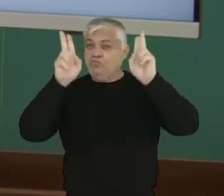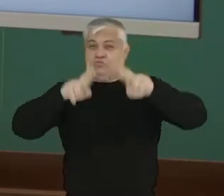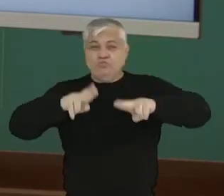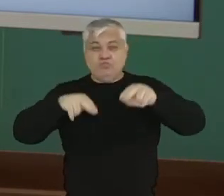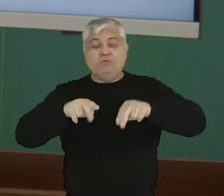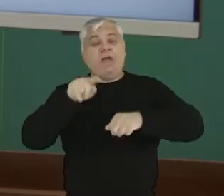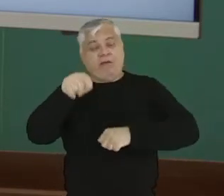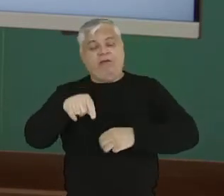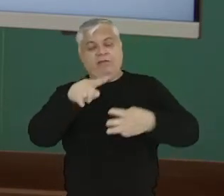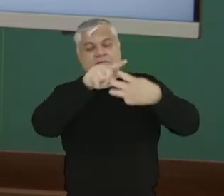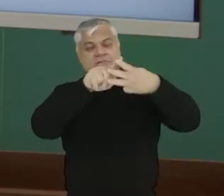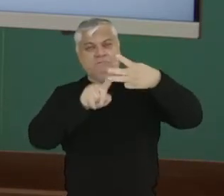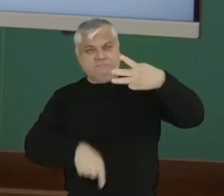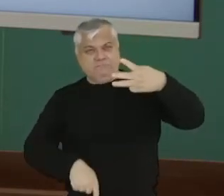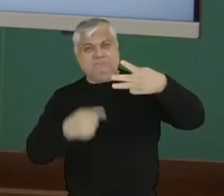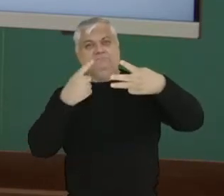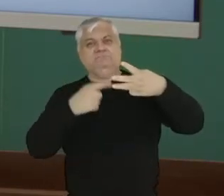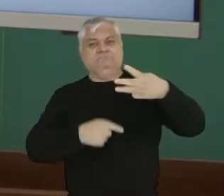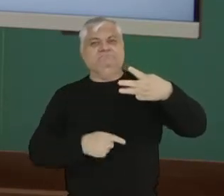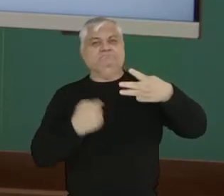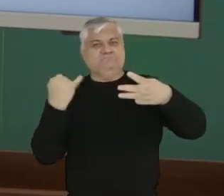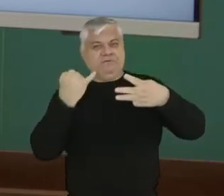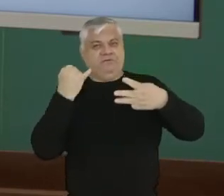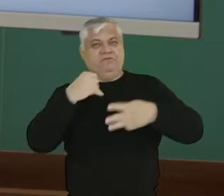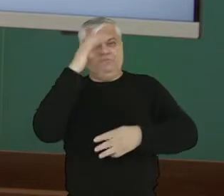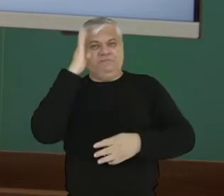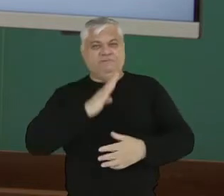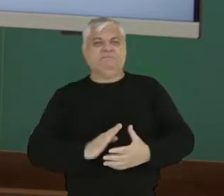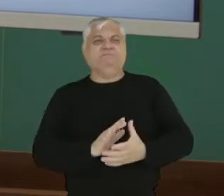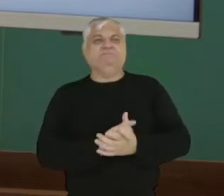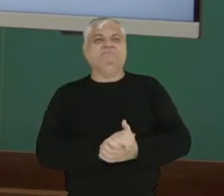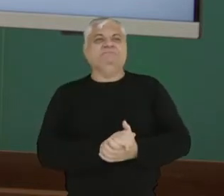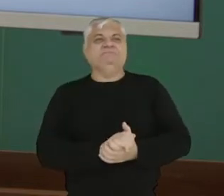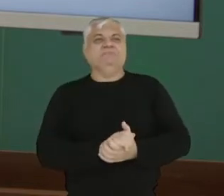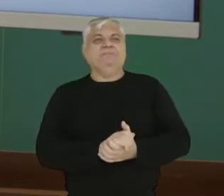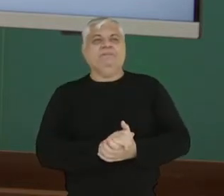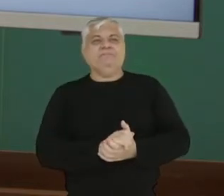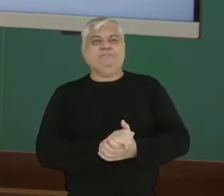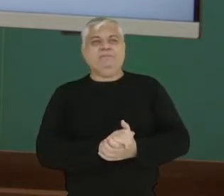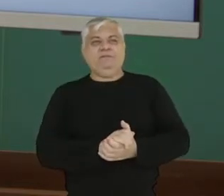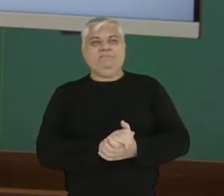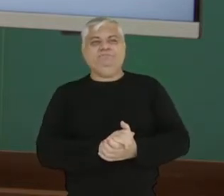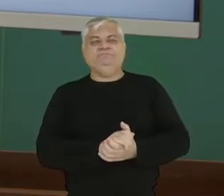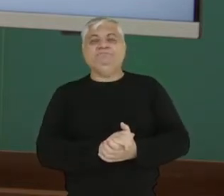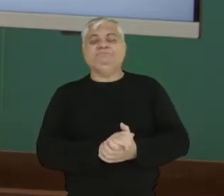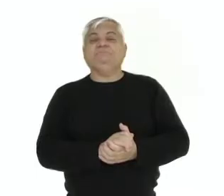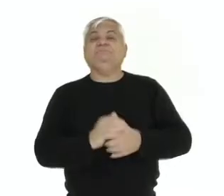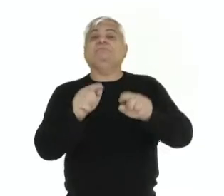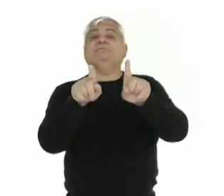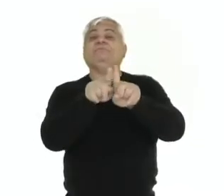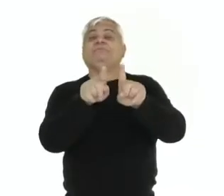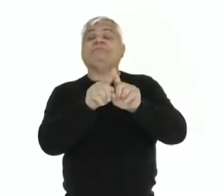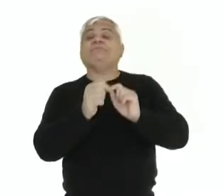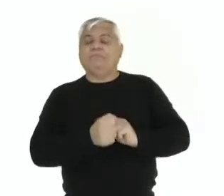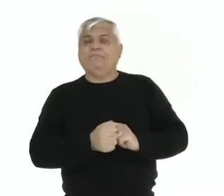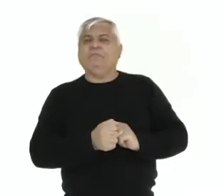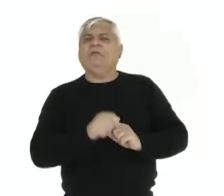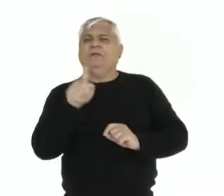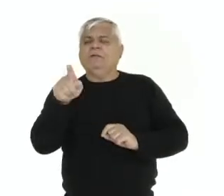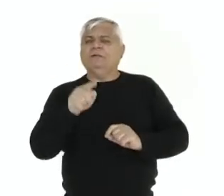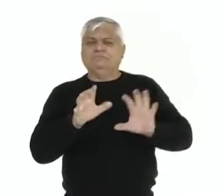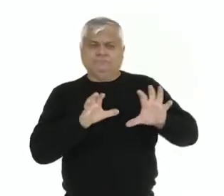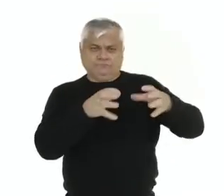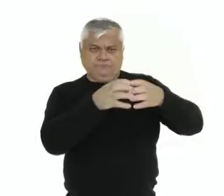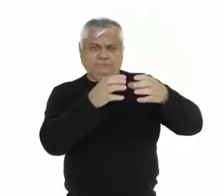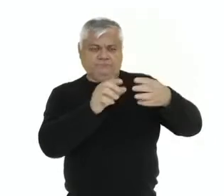as Forças Armadas aqui do Brasil, né? Dando sequência, né, estabelece ainda que as Forças